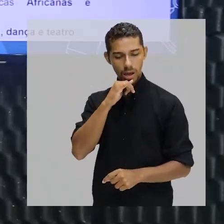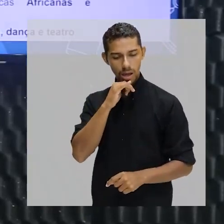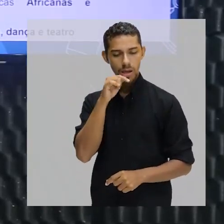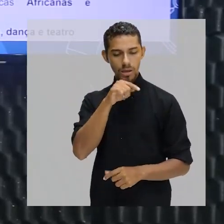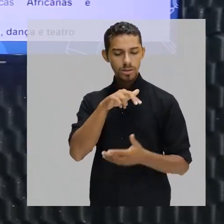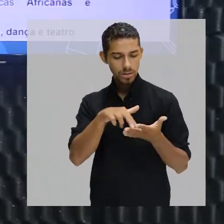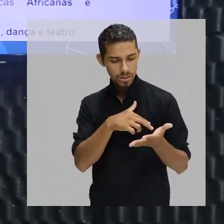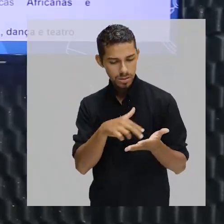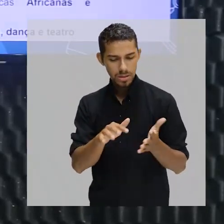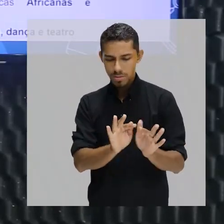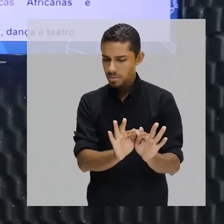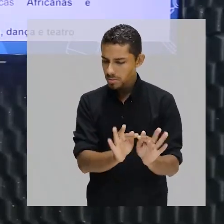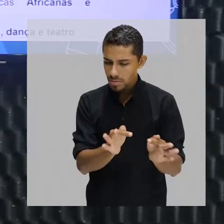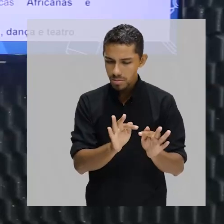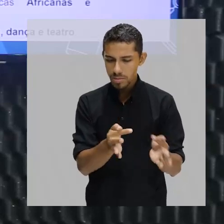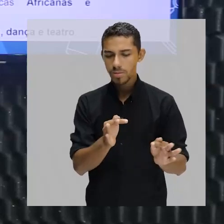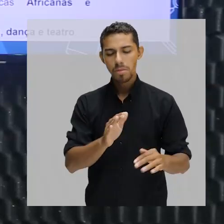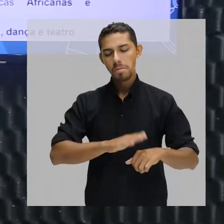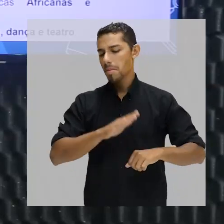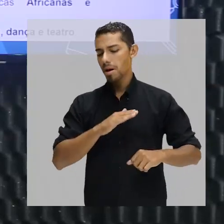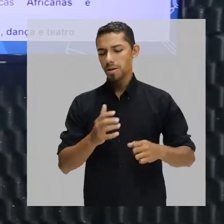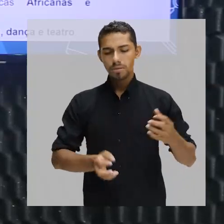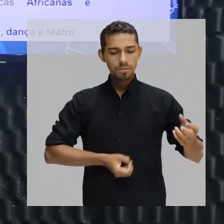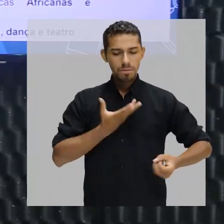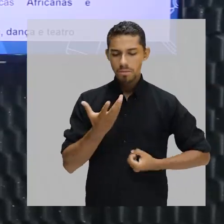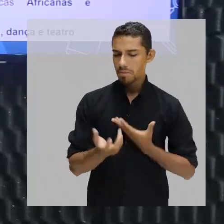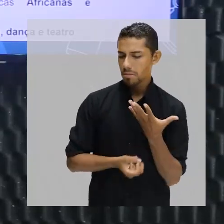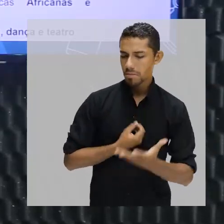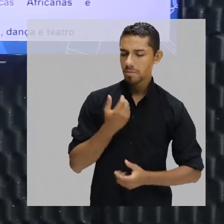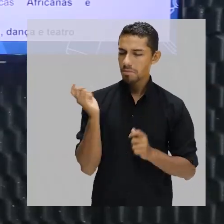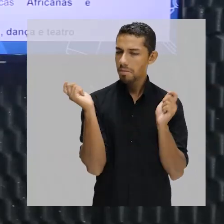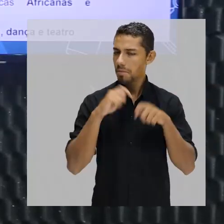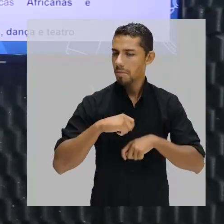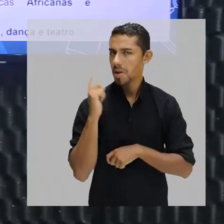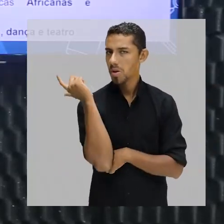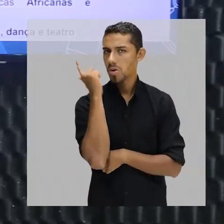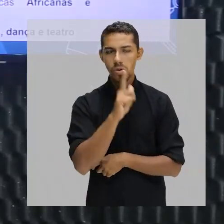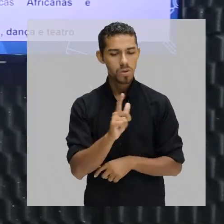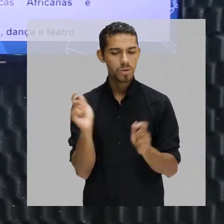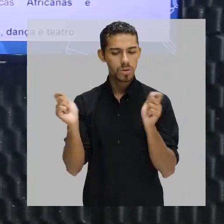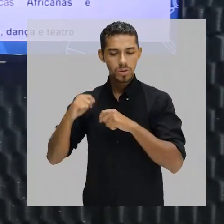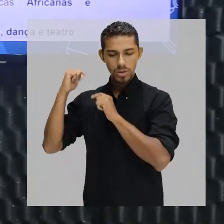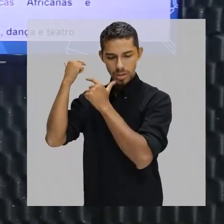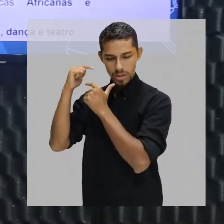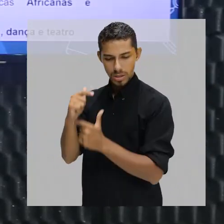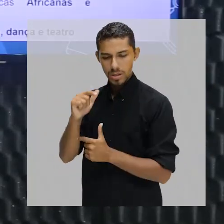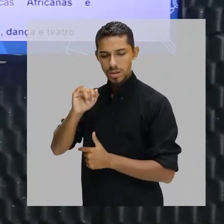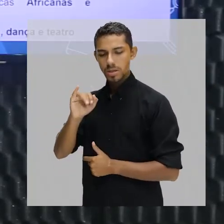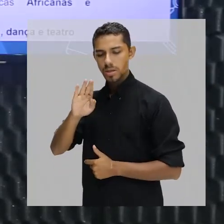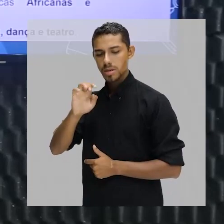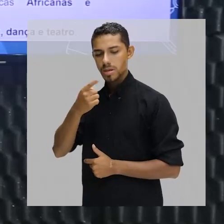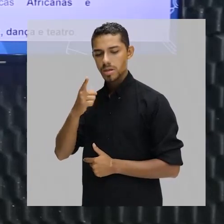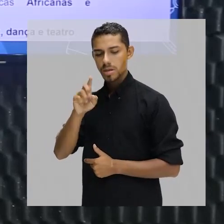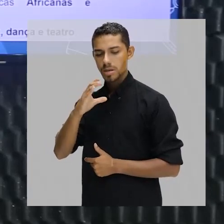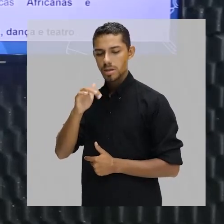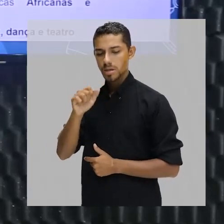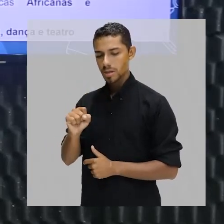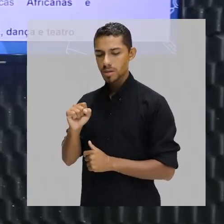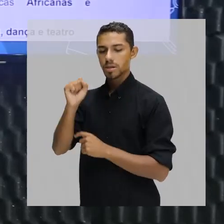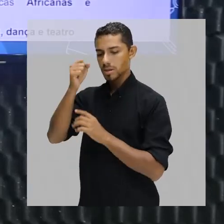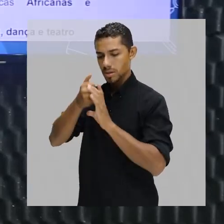dramáticas. As mais simples, mas as mais expressivas possíveis. Tradições ibéricas, características africanas, lembranças